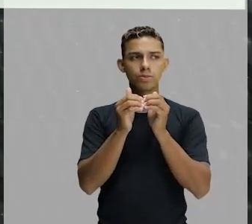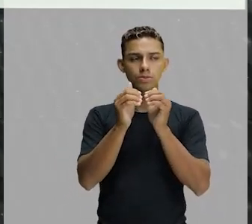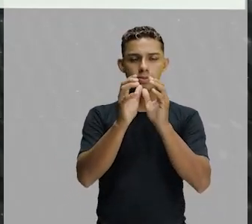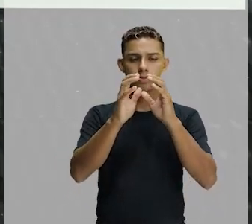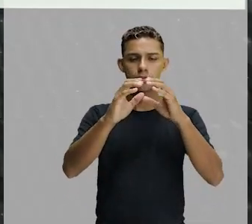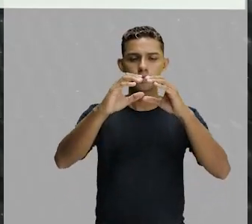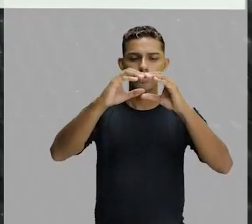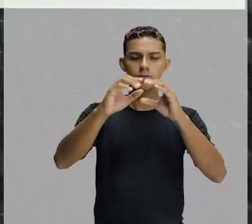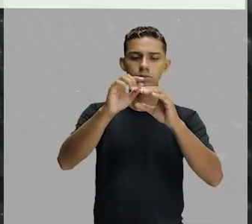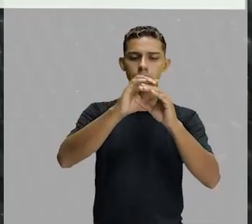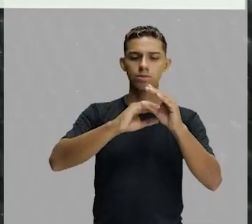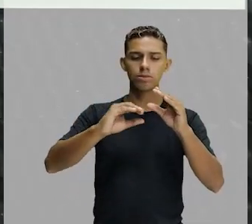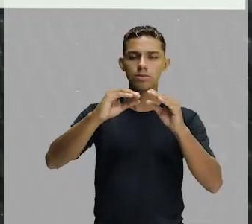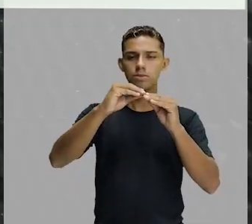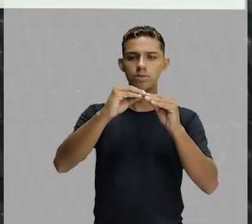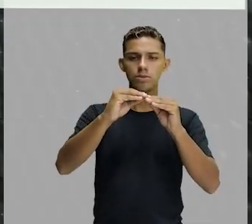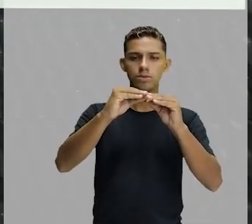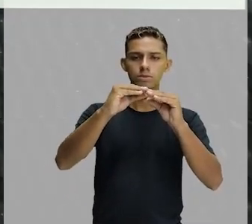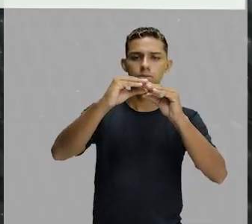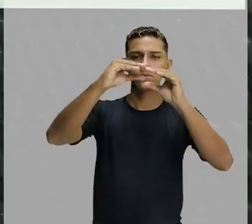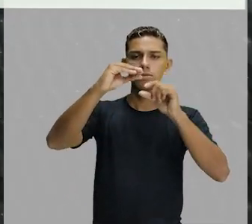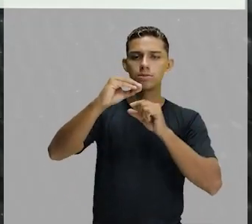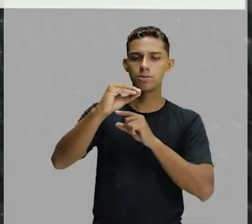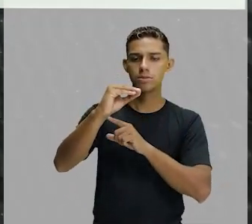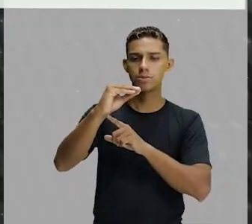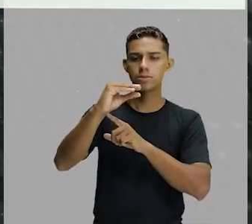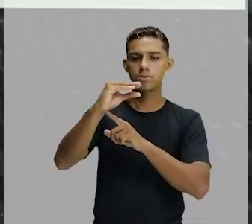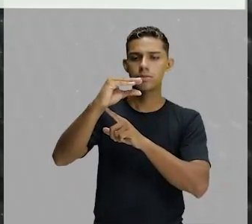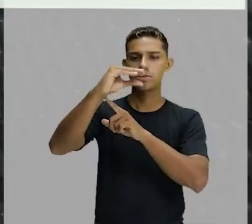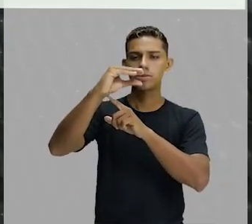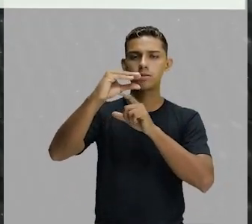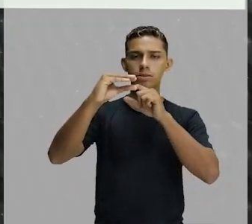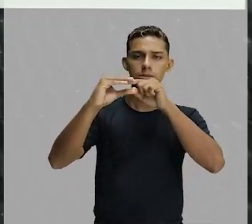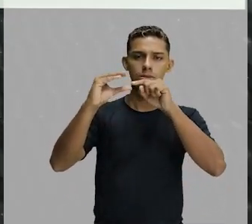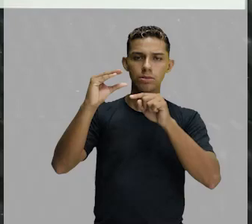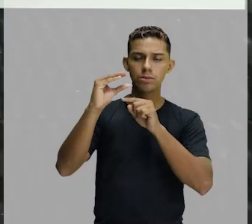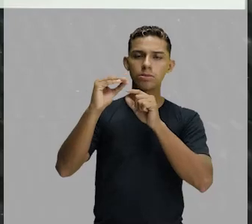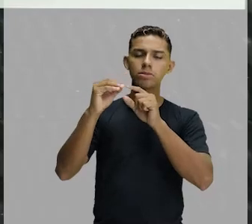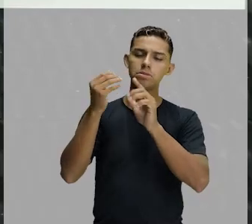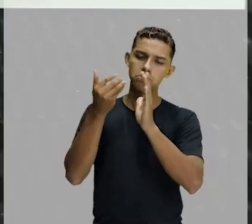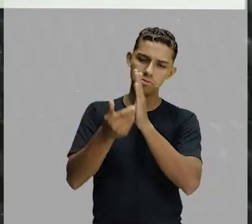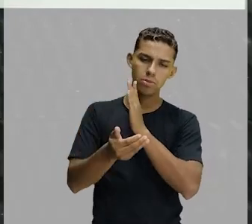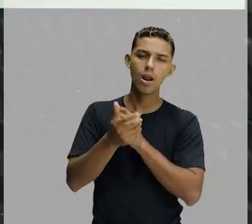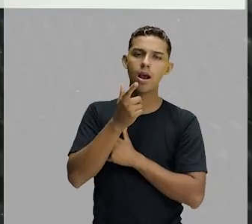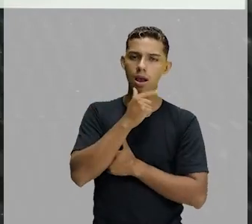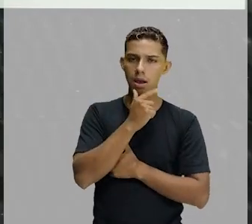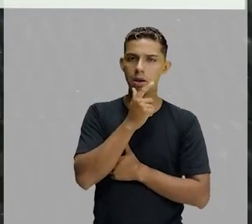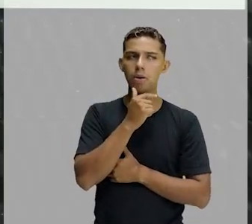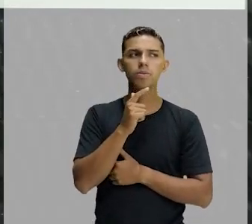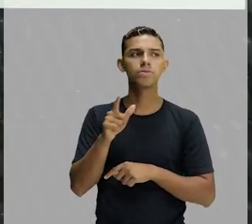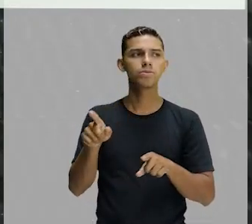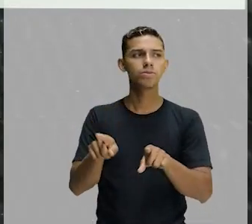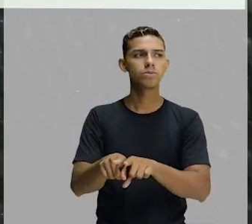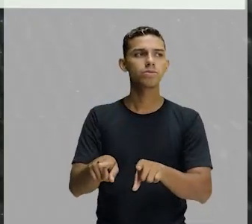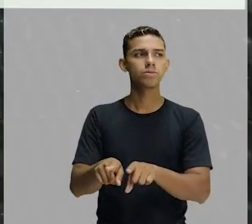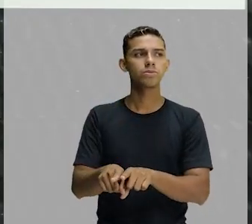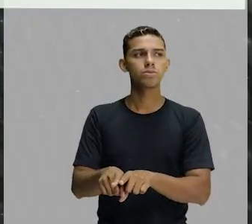do ostíolo, e aí o estômago vai se abrir, significando que a planta ela pode perder mais água por meio do processo